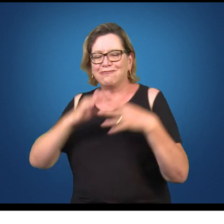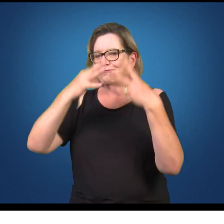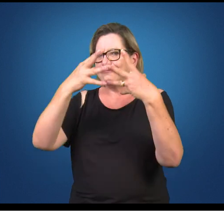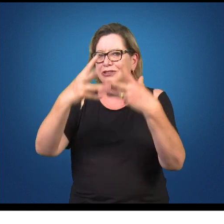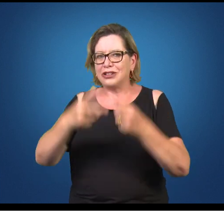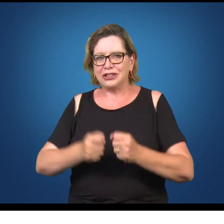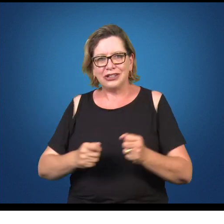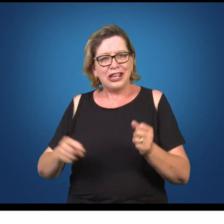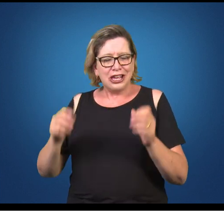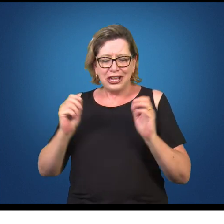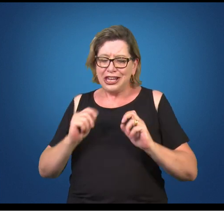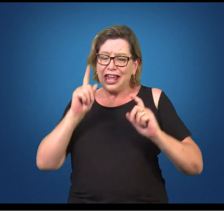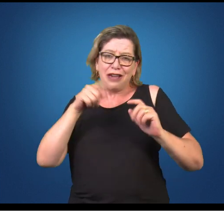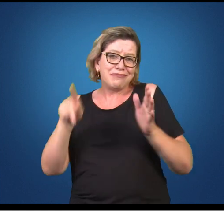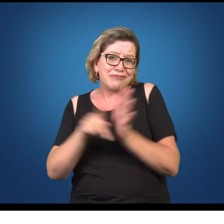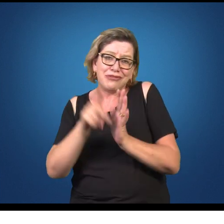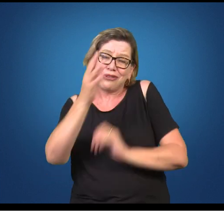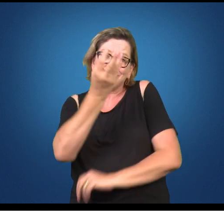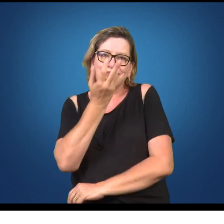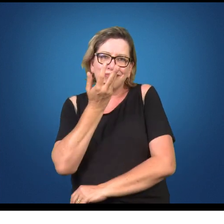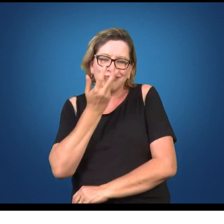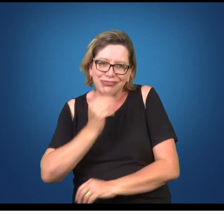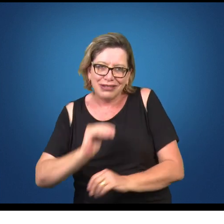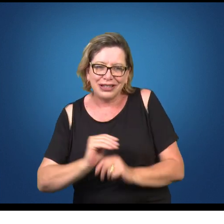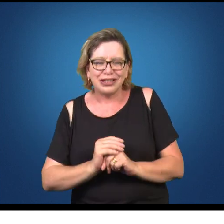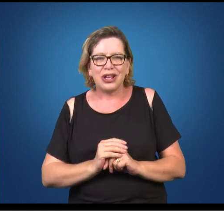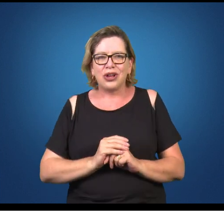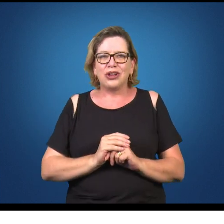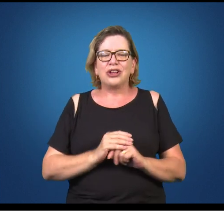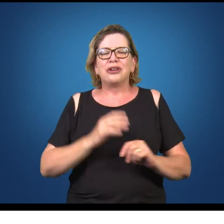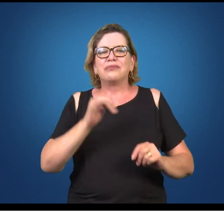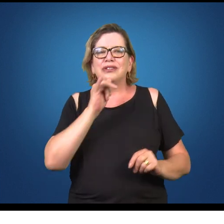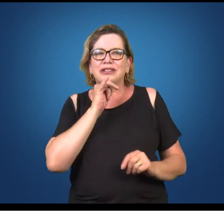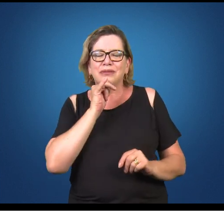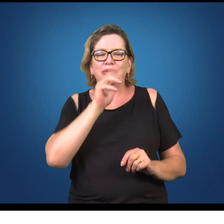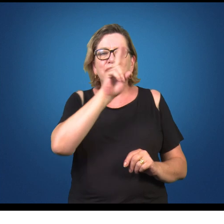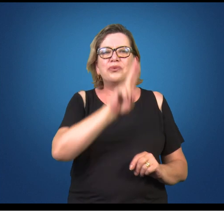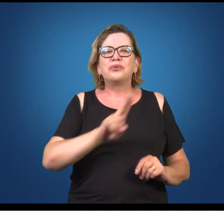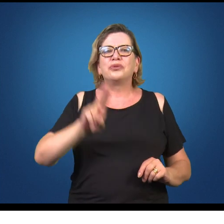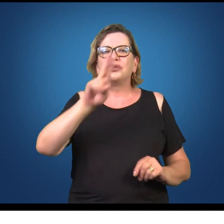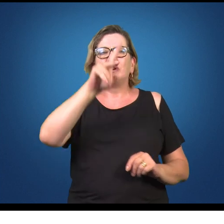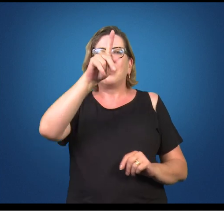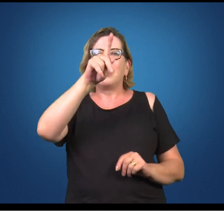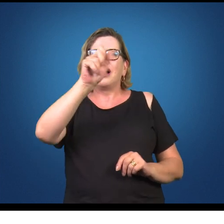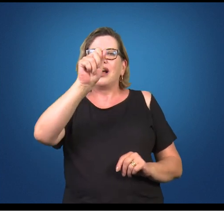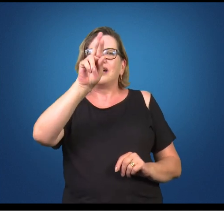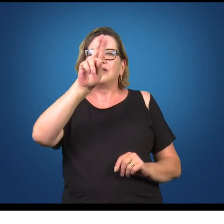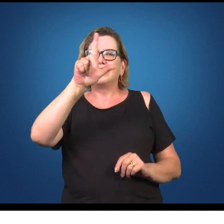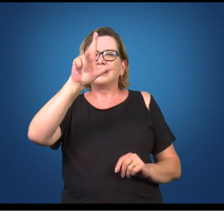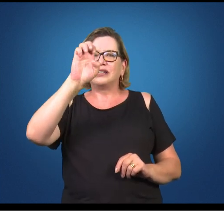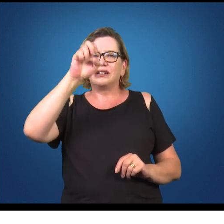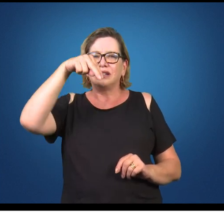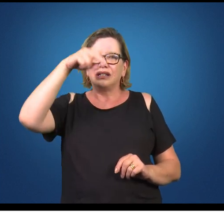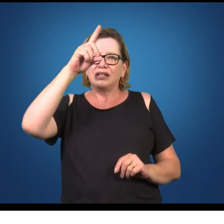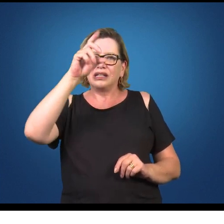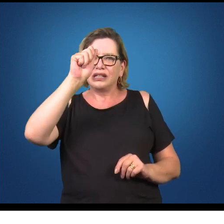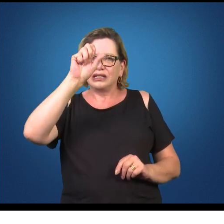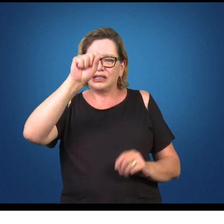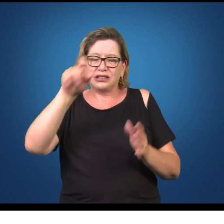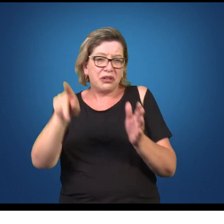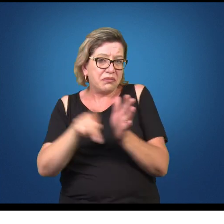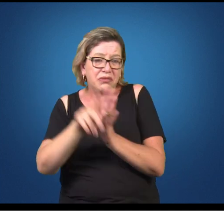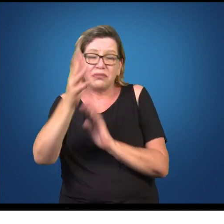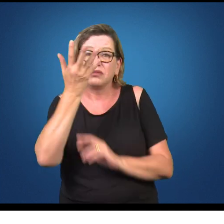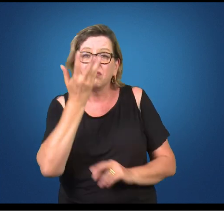parte do universo infantil, né? O uso de parlendas, de trava-línguas, né? Coisas que estão no universo